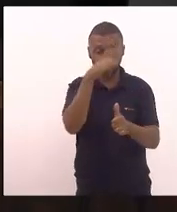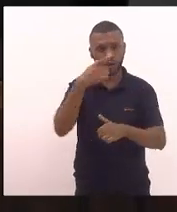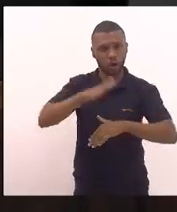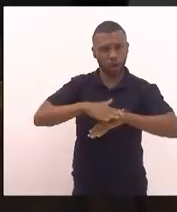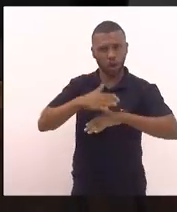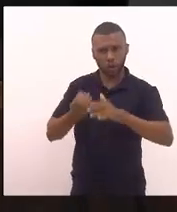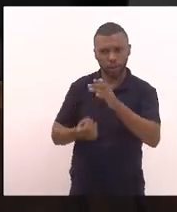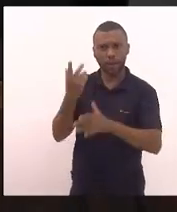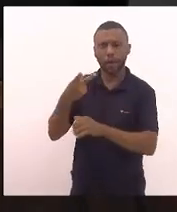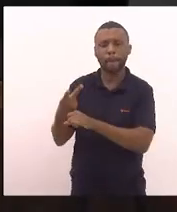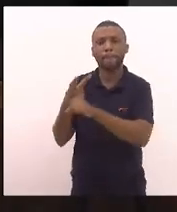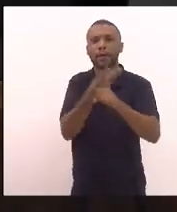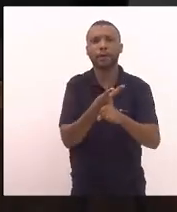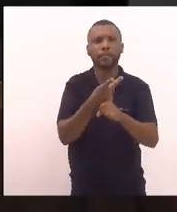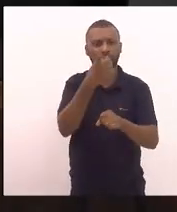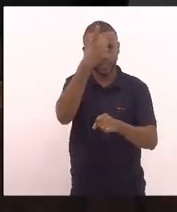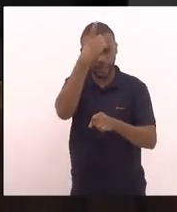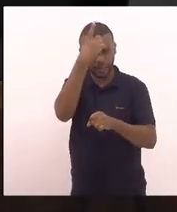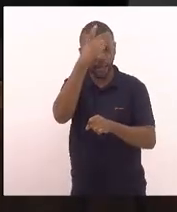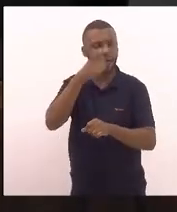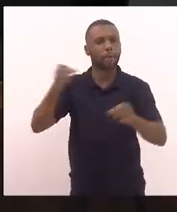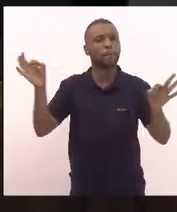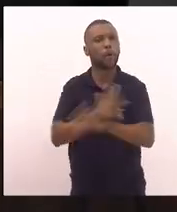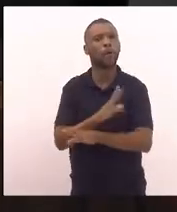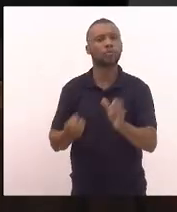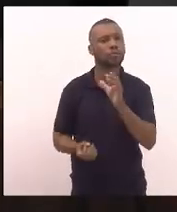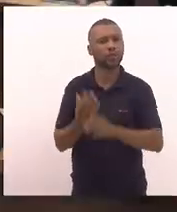um prêmio Dandara. E criei. Não